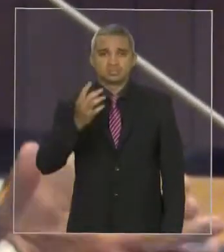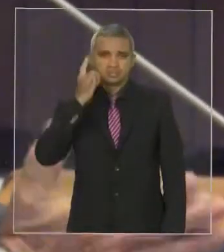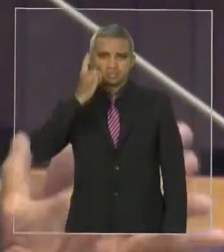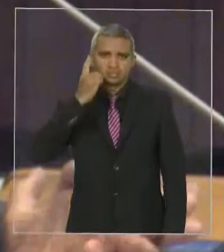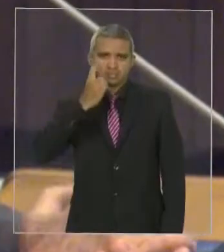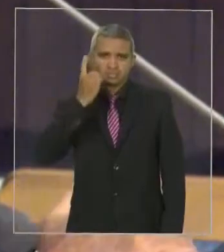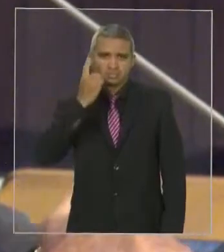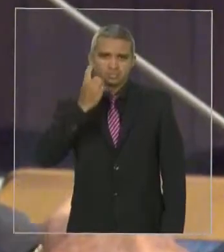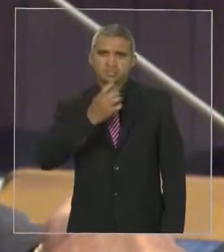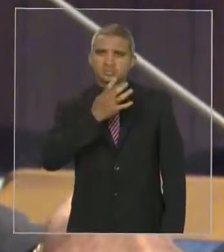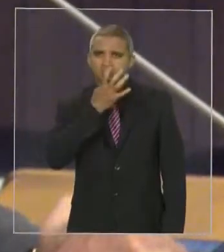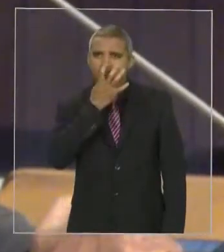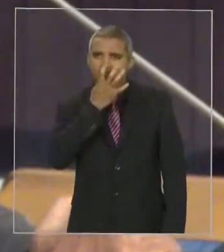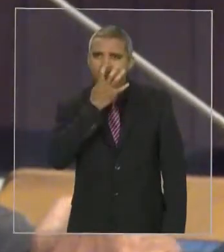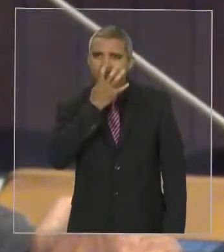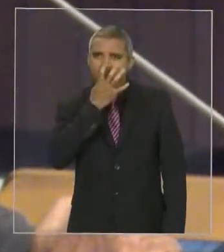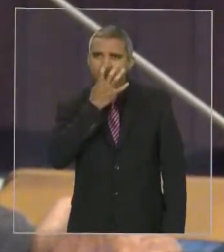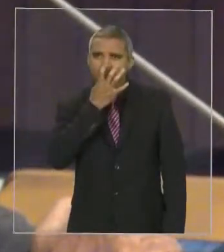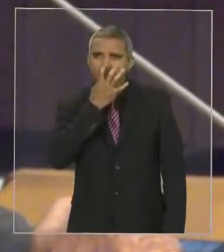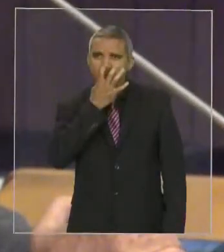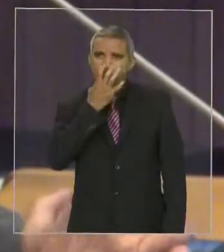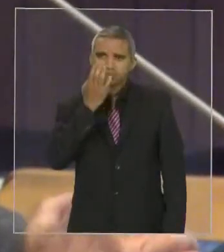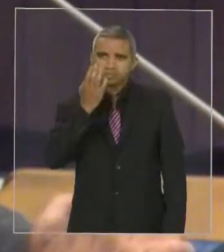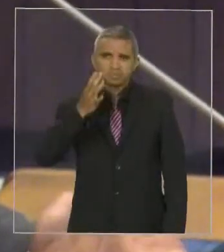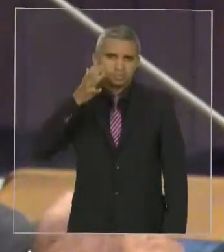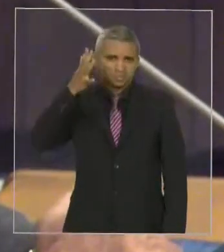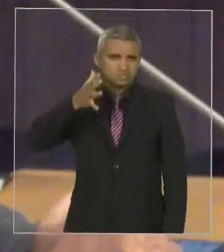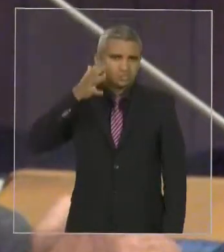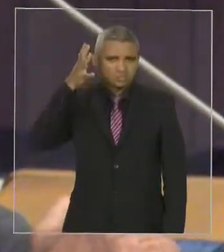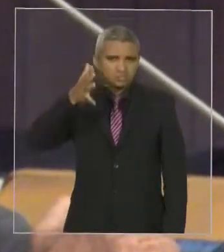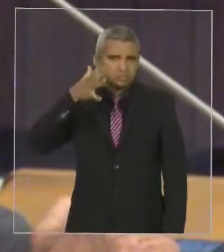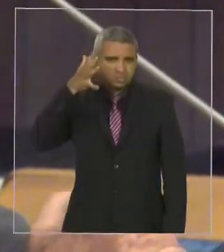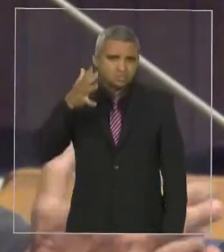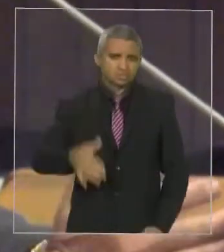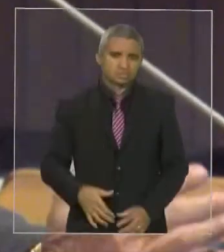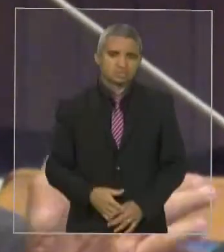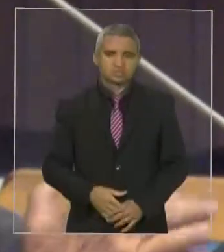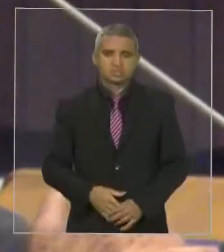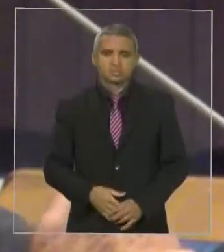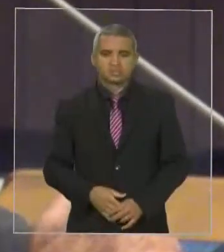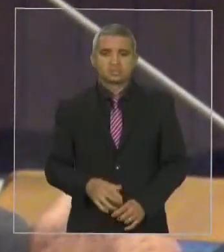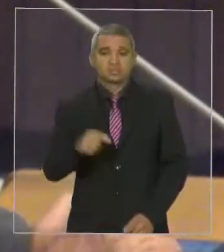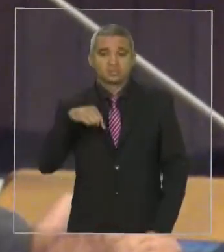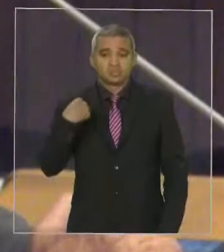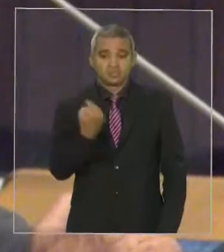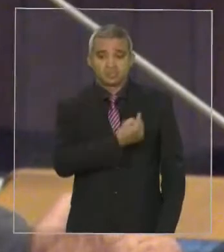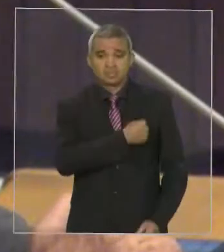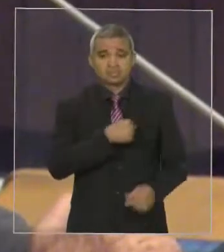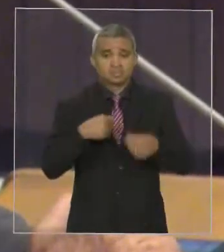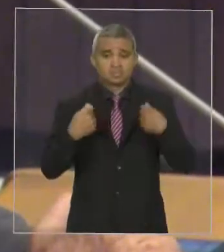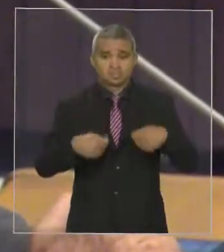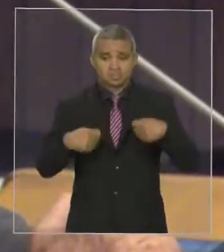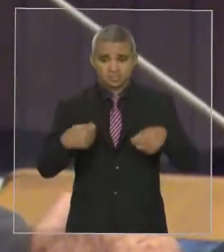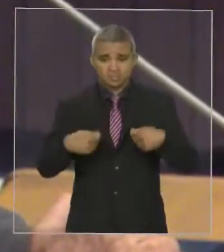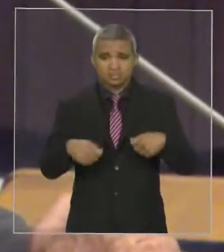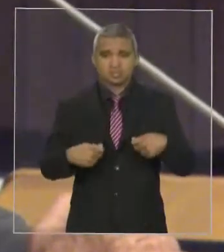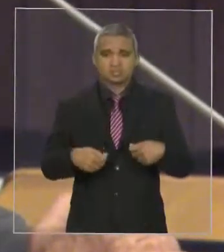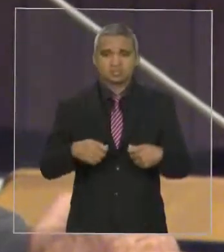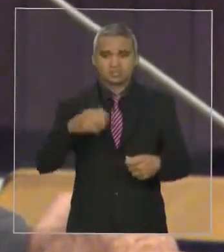Eu ouvi atentamente o seu pronunciamento. Nós temos que ter em mente que o governador,